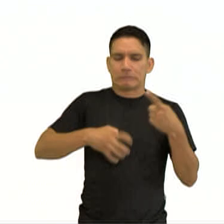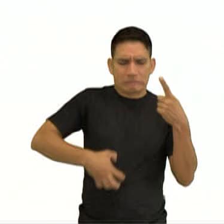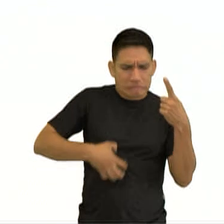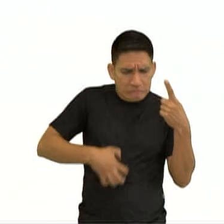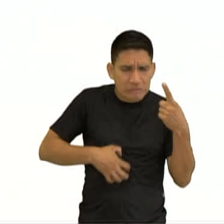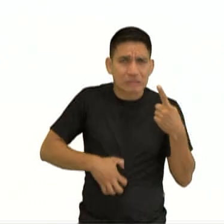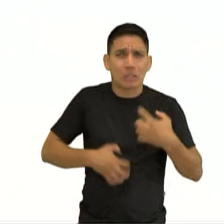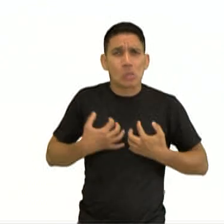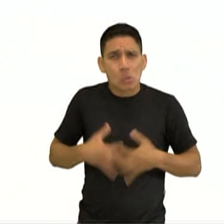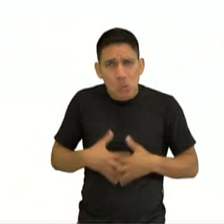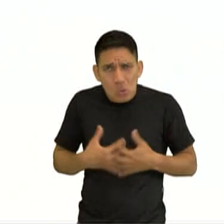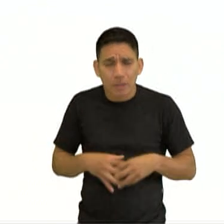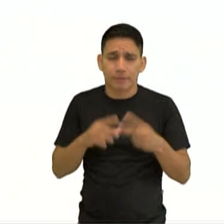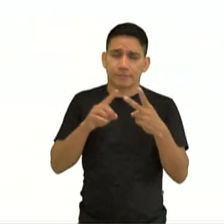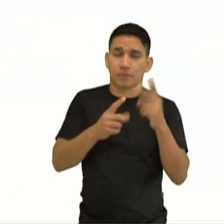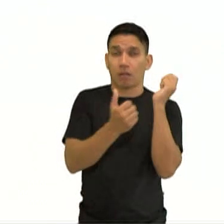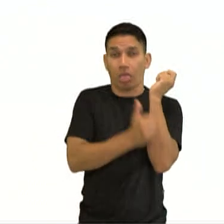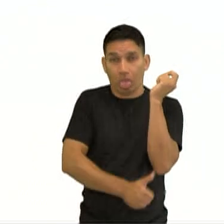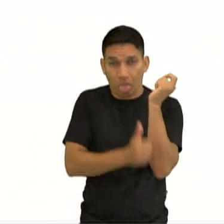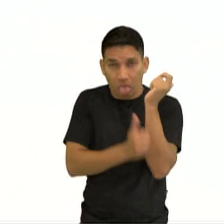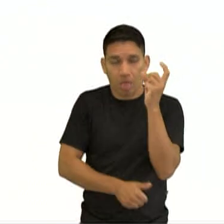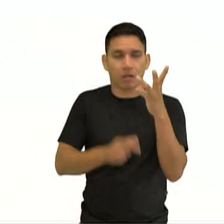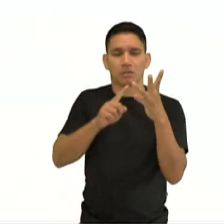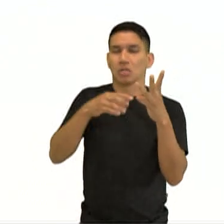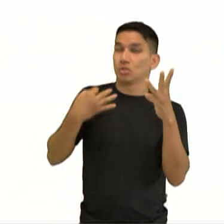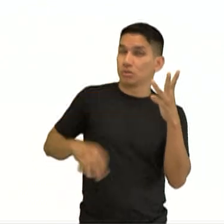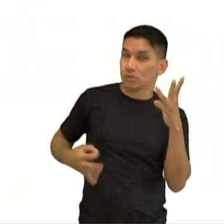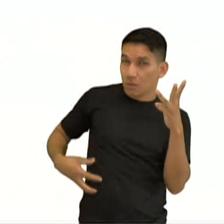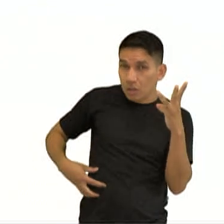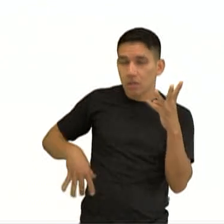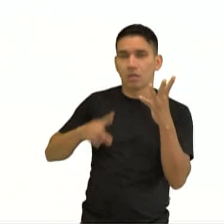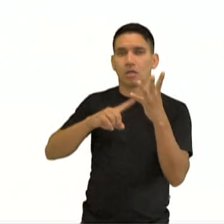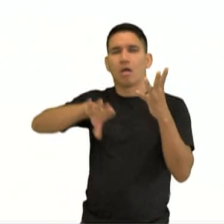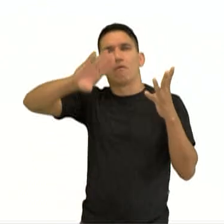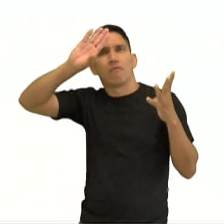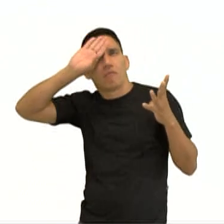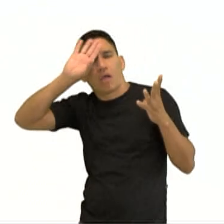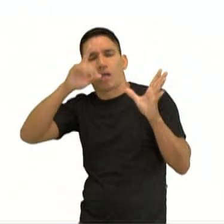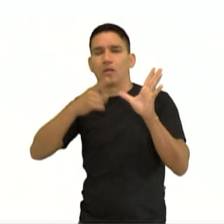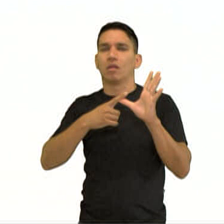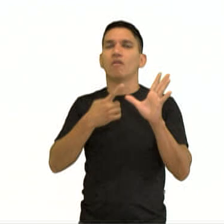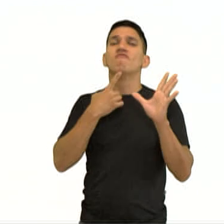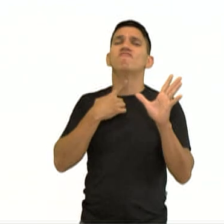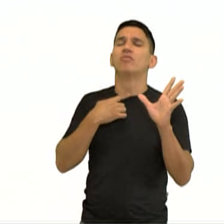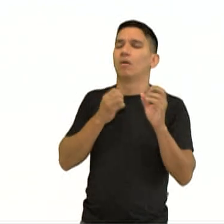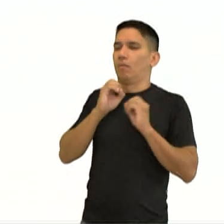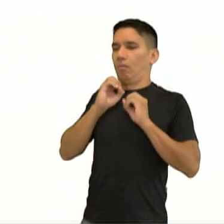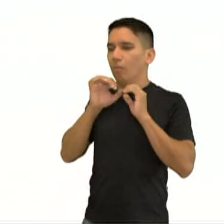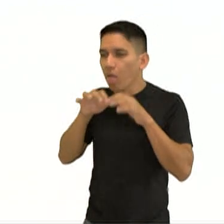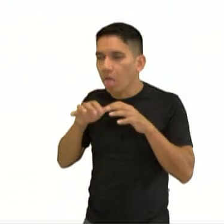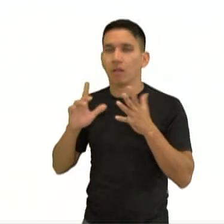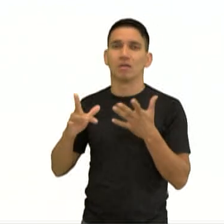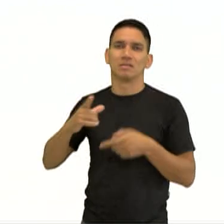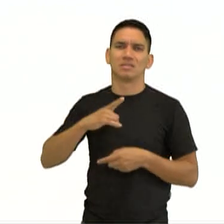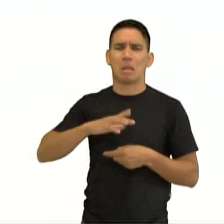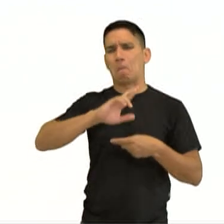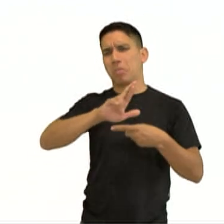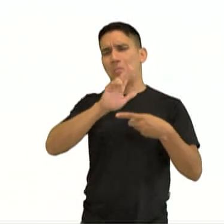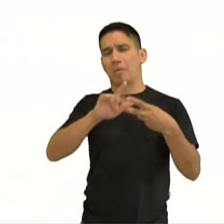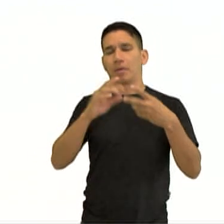de barriga, diarreia, febre, enjoos, náusea, vômitos, dores